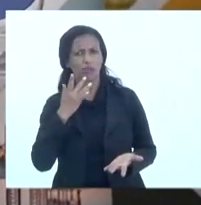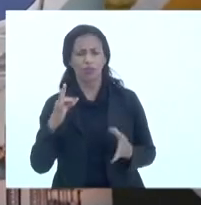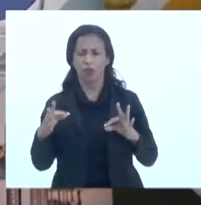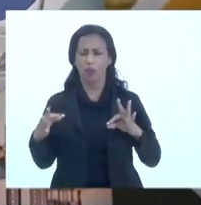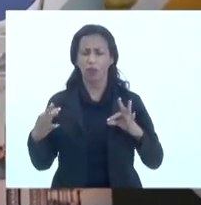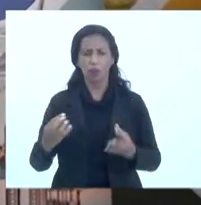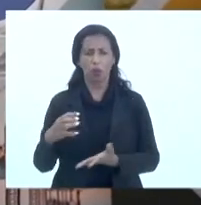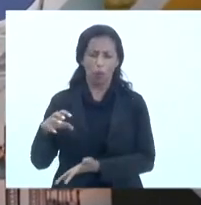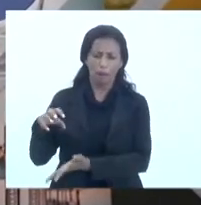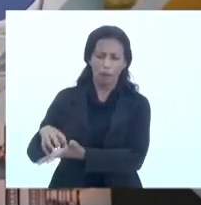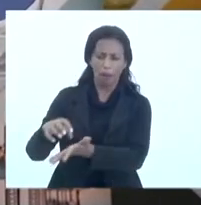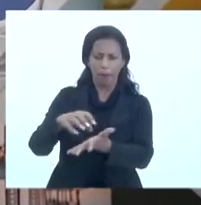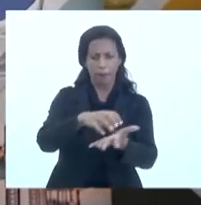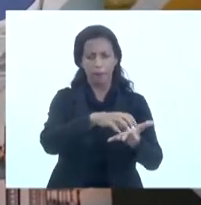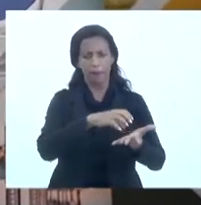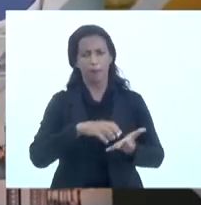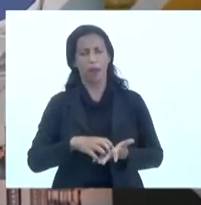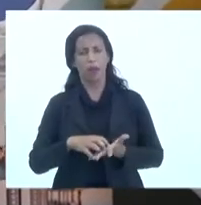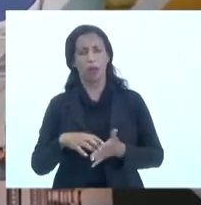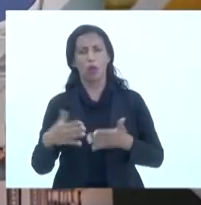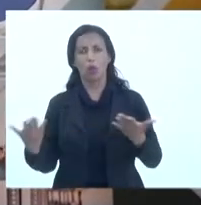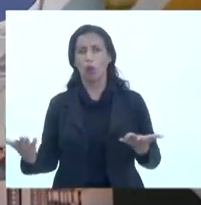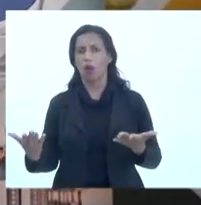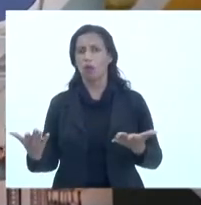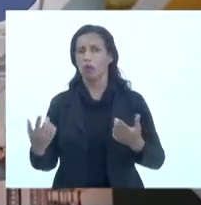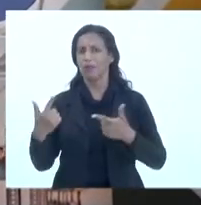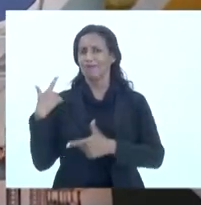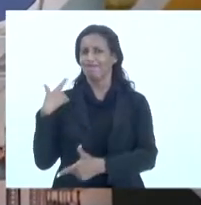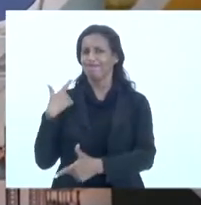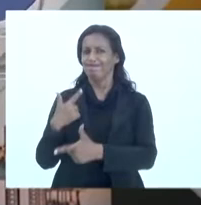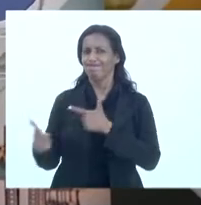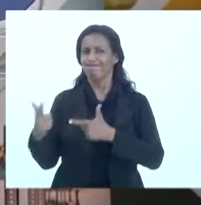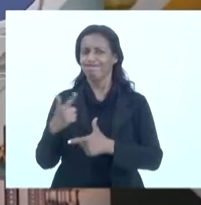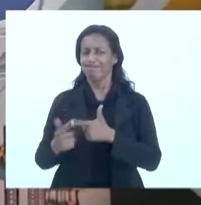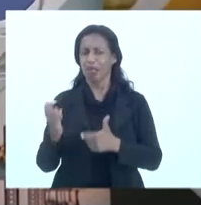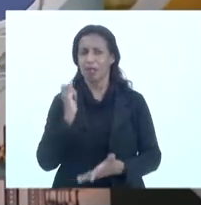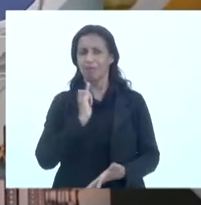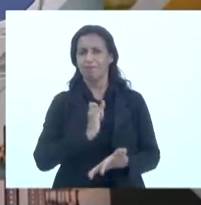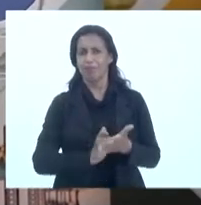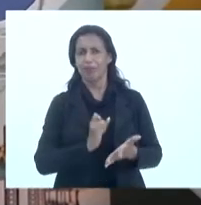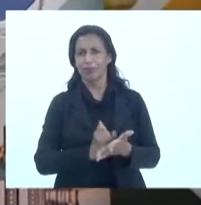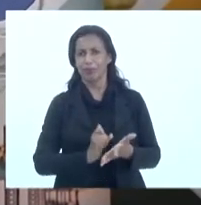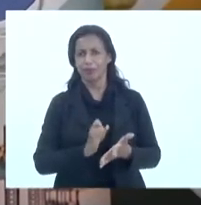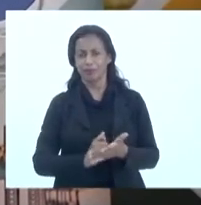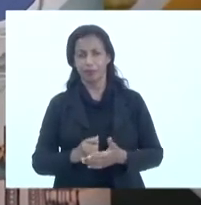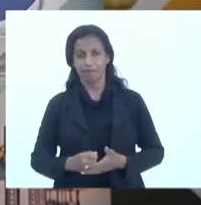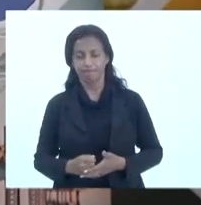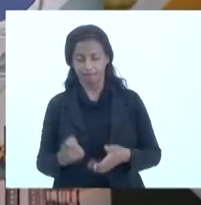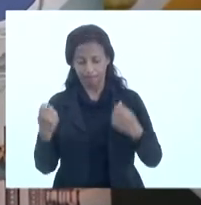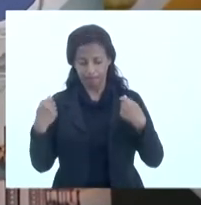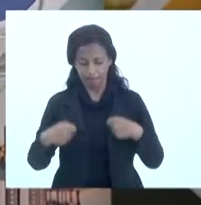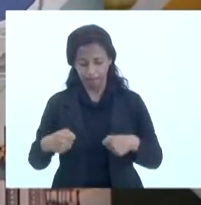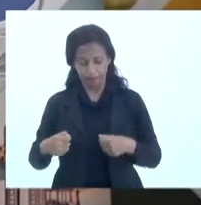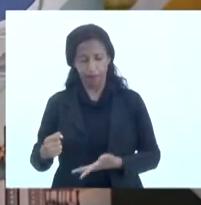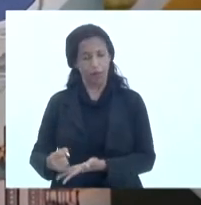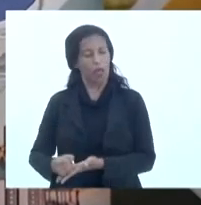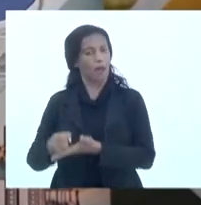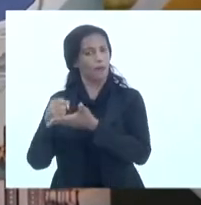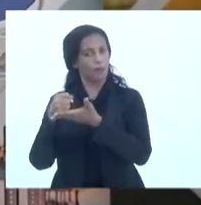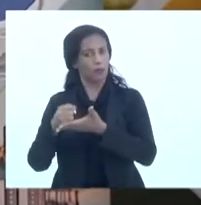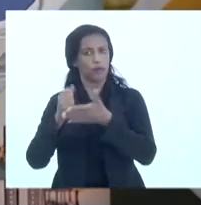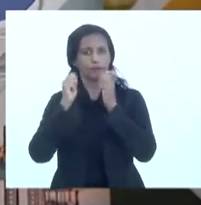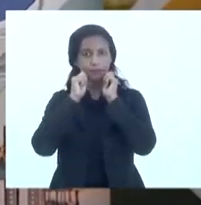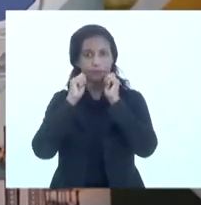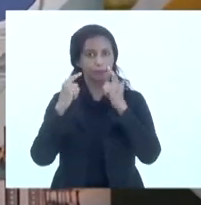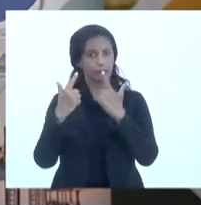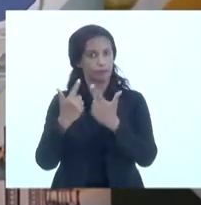setores aqui, quando o nosso maior vilão é a alta carga tributária. Então, nós precisamos do apoio da LERJ,